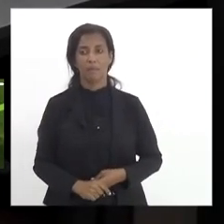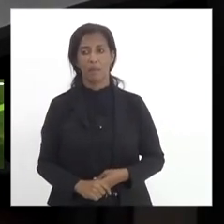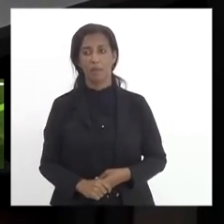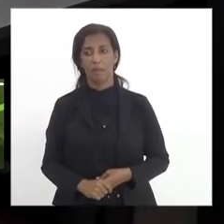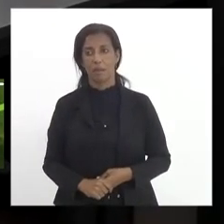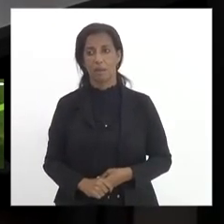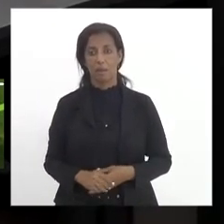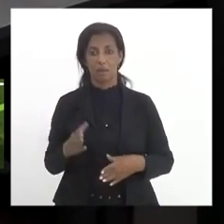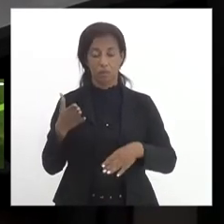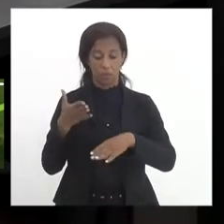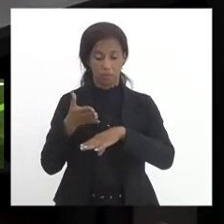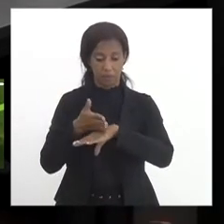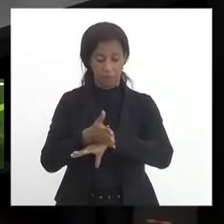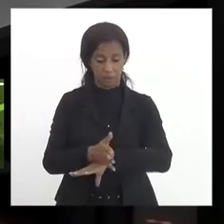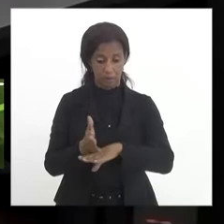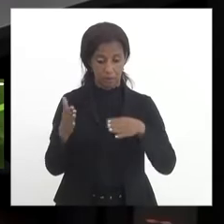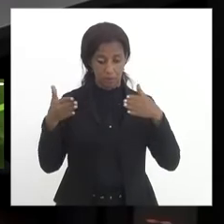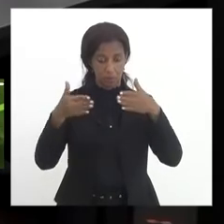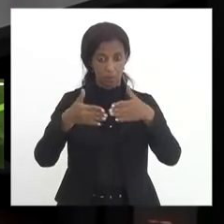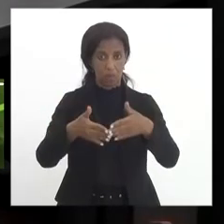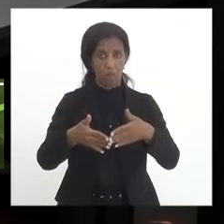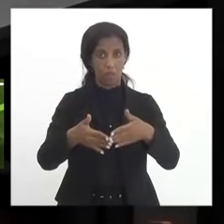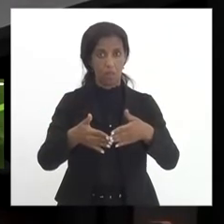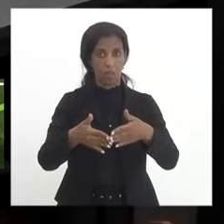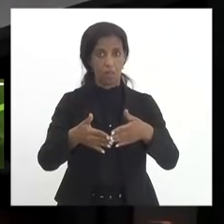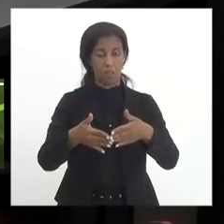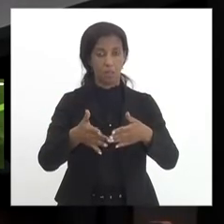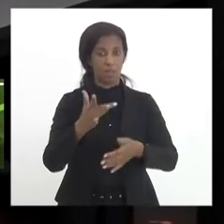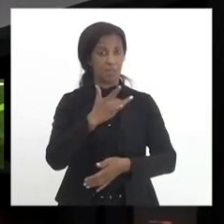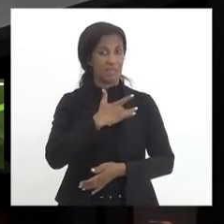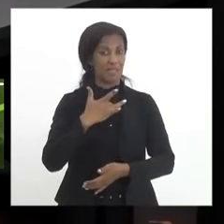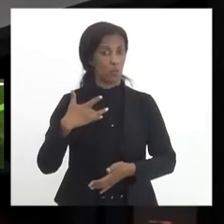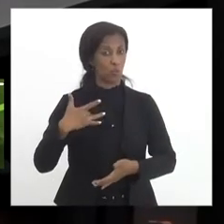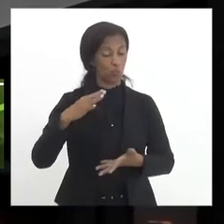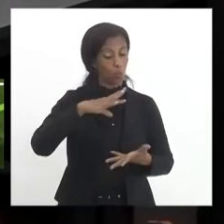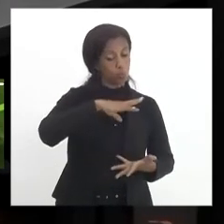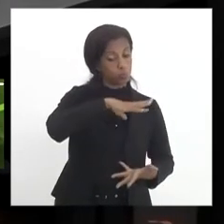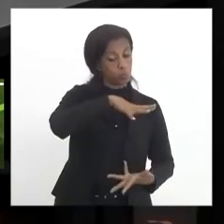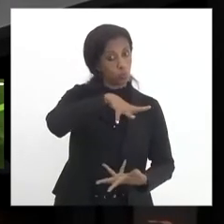nós estamos entrando num mérito aqui de saúde pública mundial.